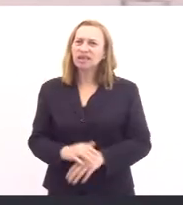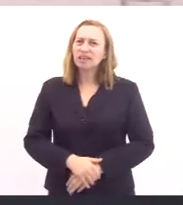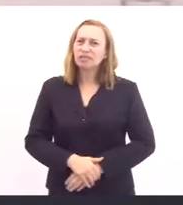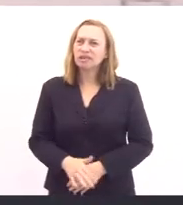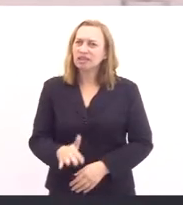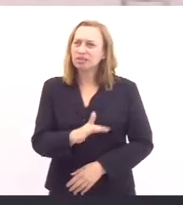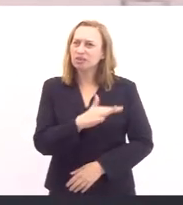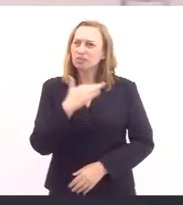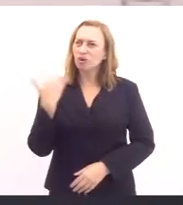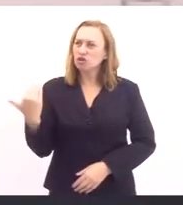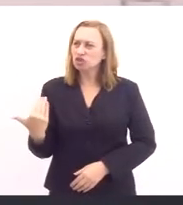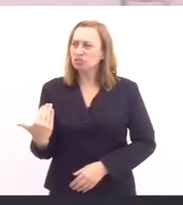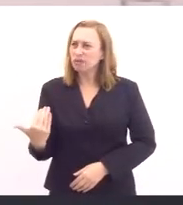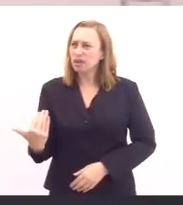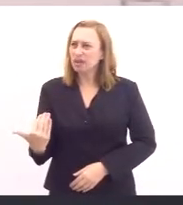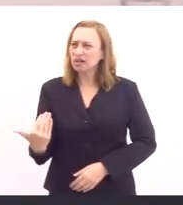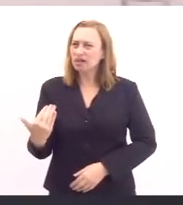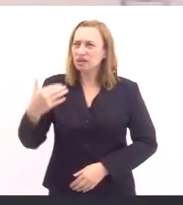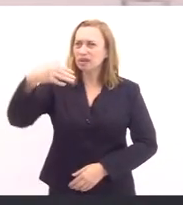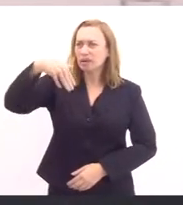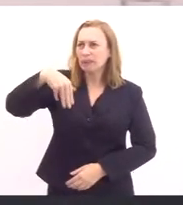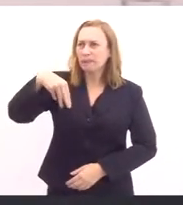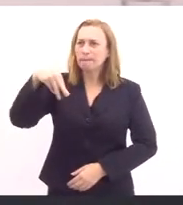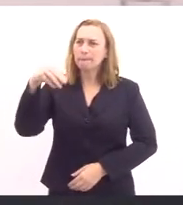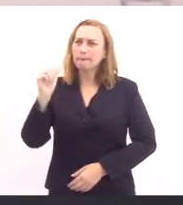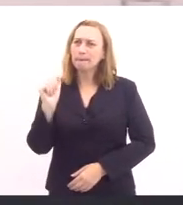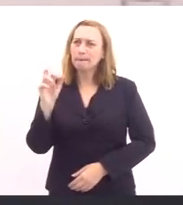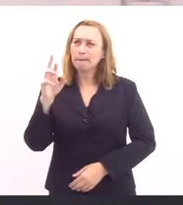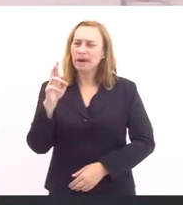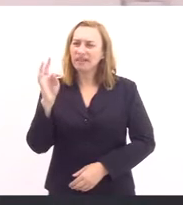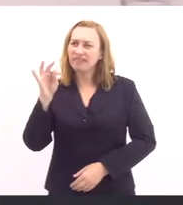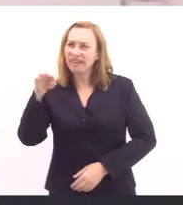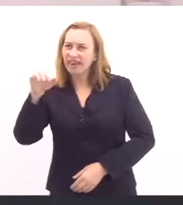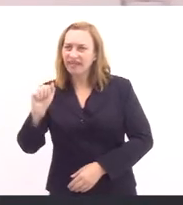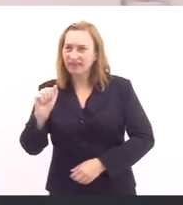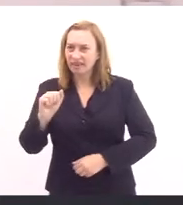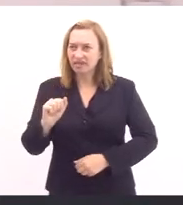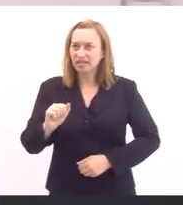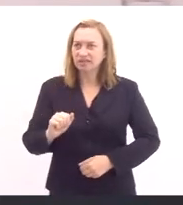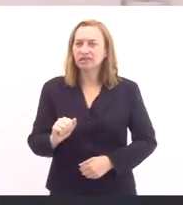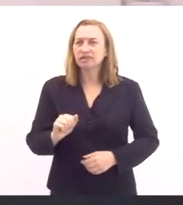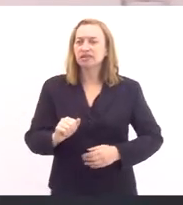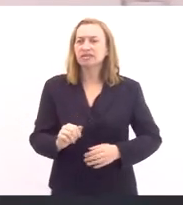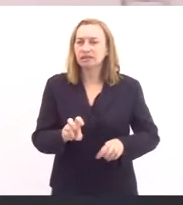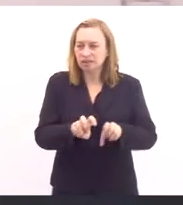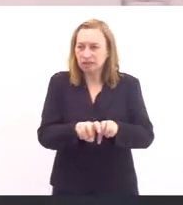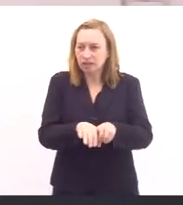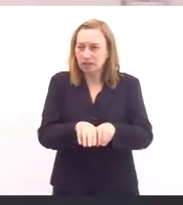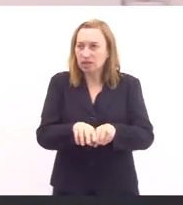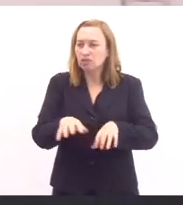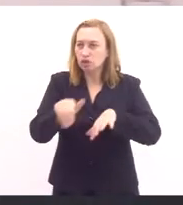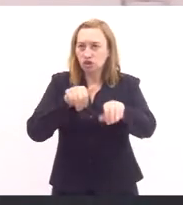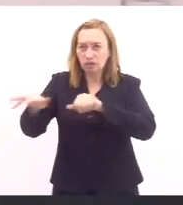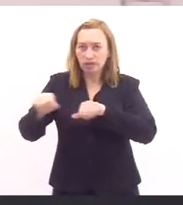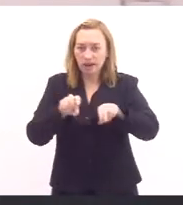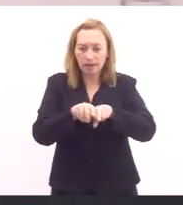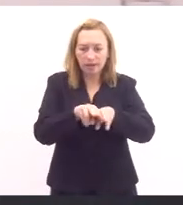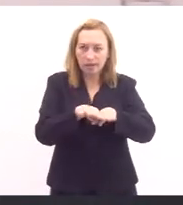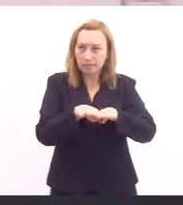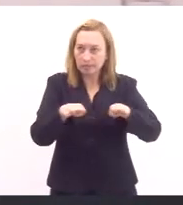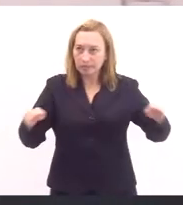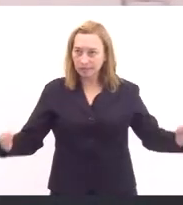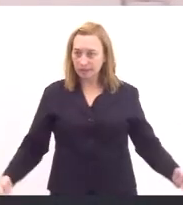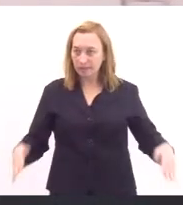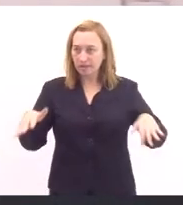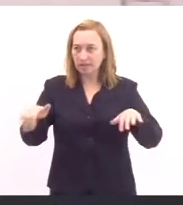combater vamos primeiro comprar a mesa na e para compor a mesa eu chamo a